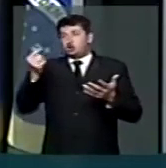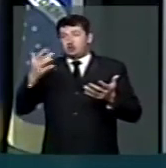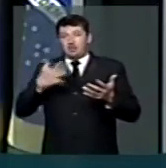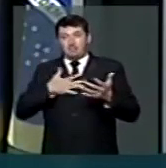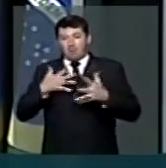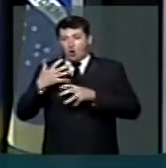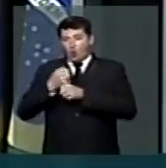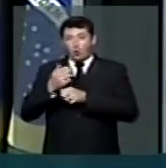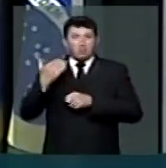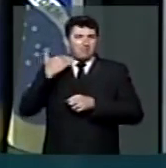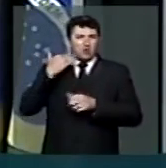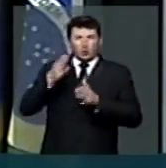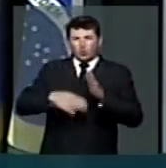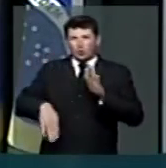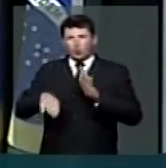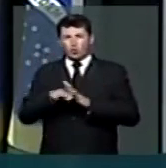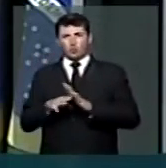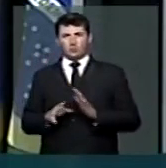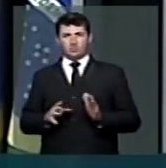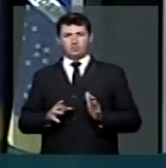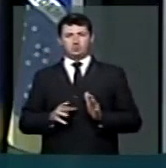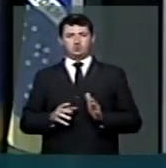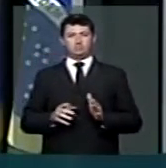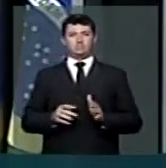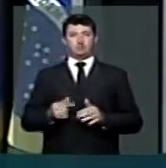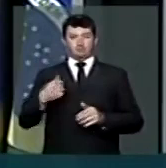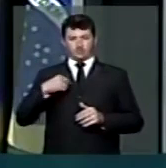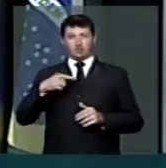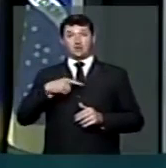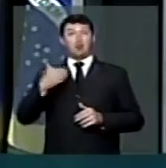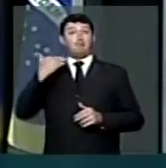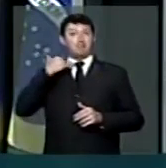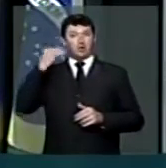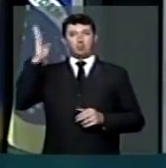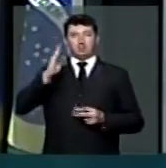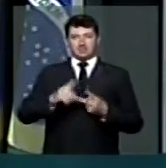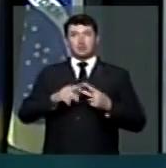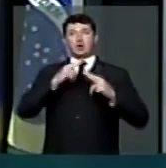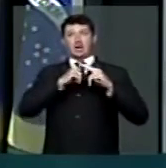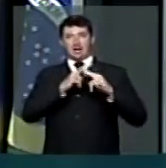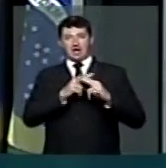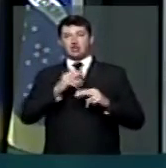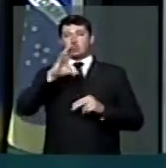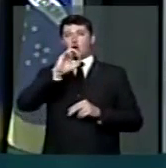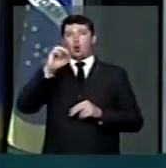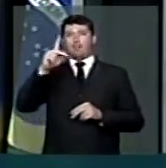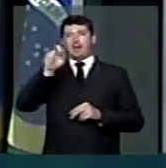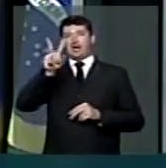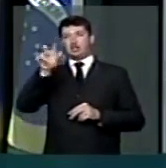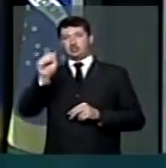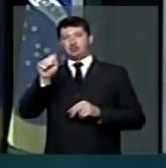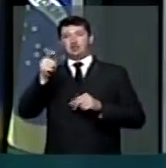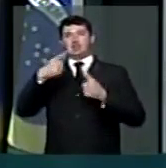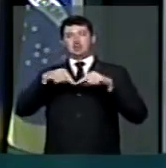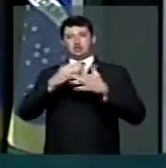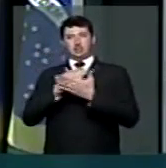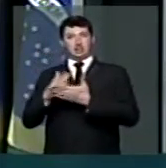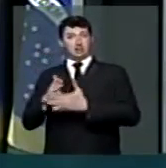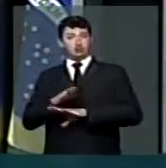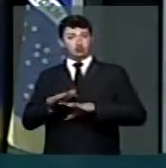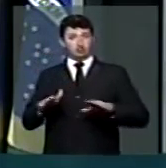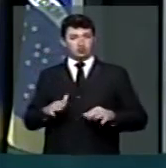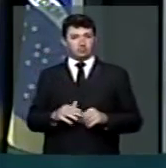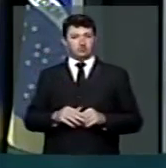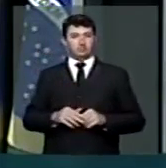minhas contas bancárias, que eu as possuo no Banco do Brasil, na Caixa e na Cooperativa de Crédito,